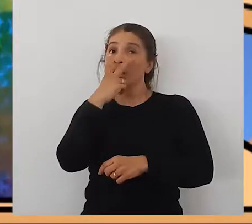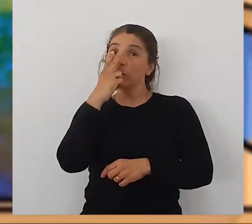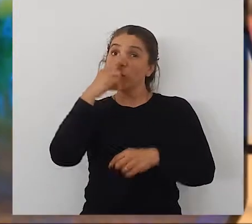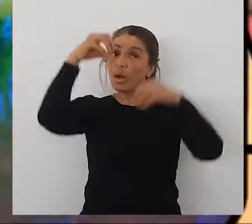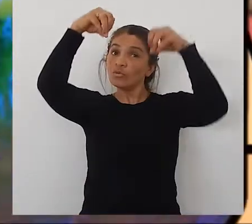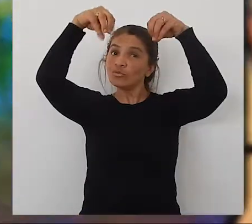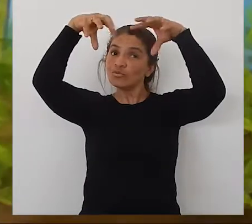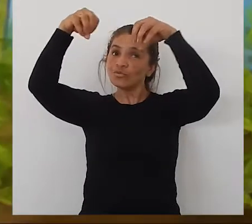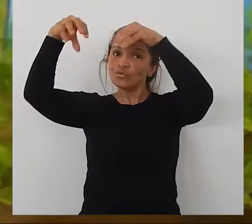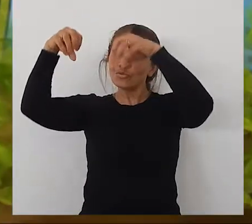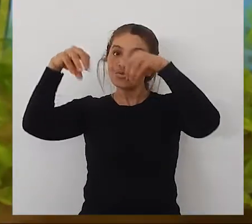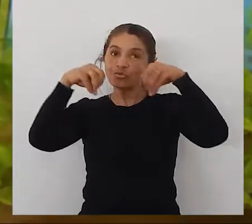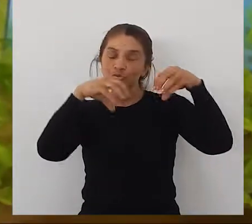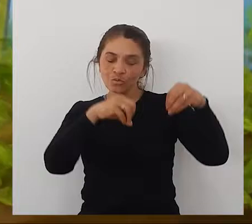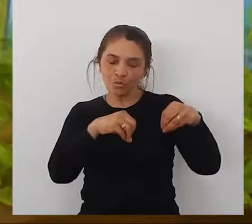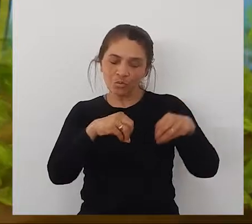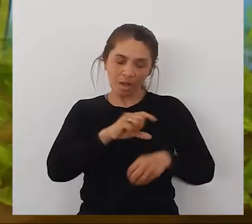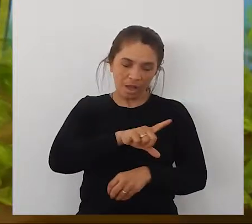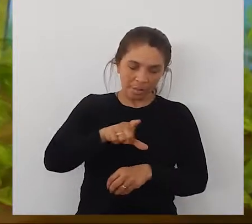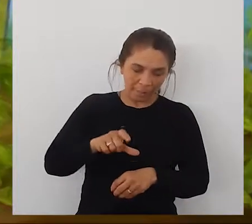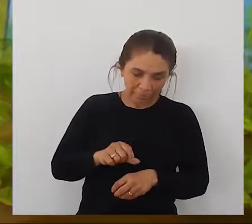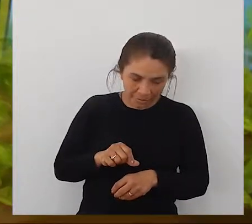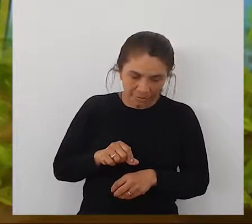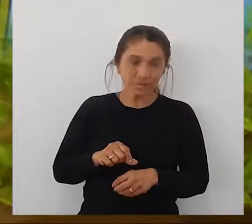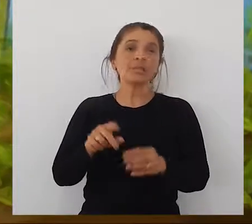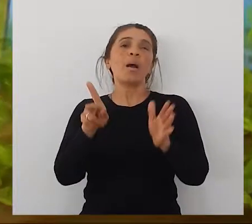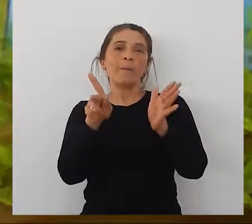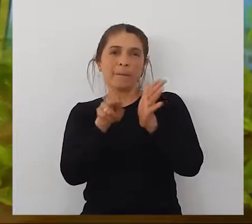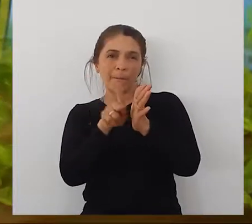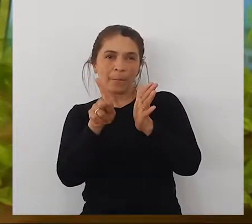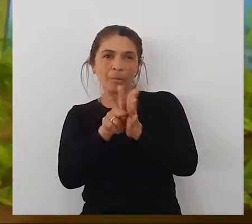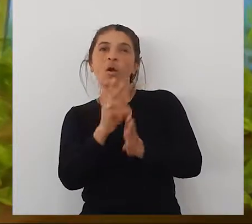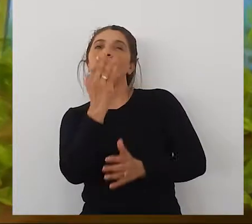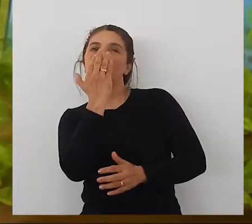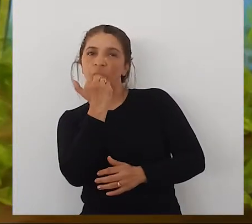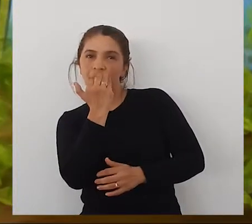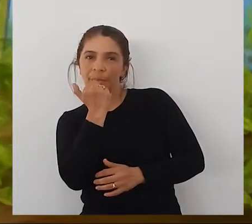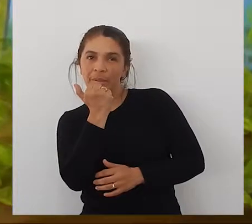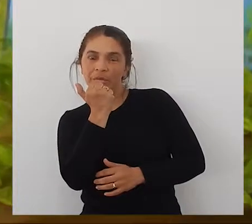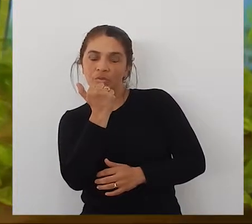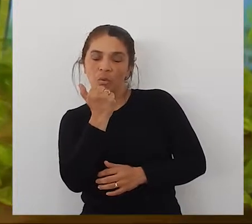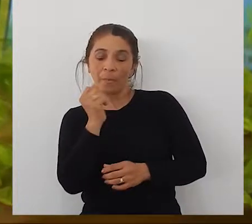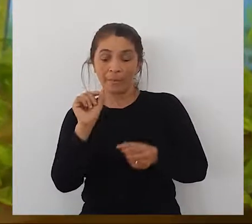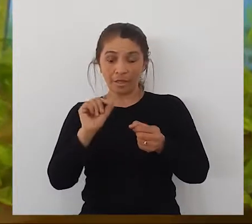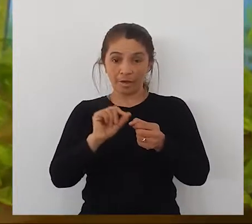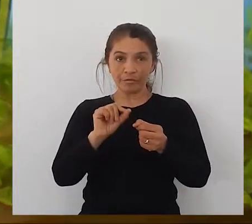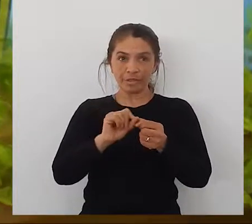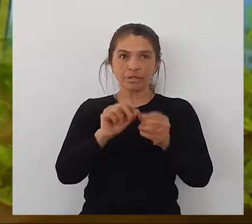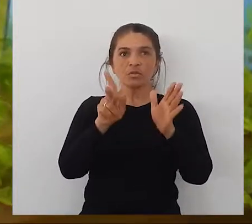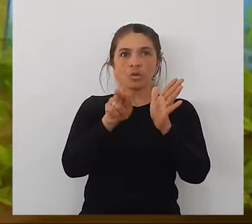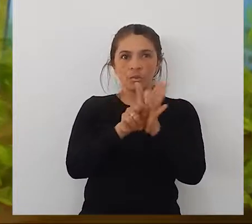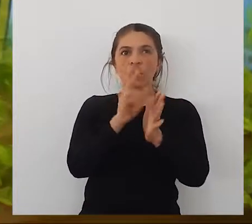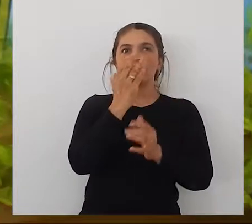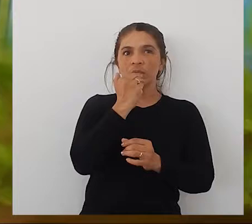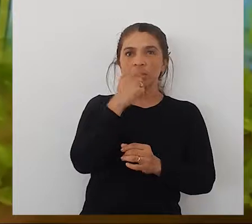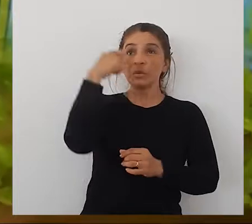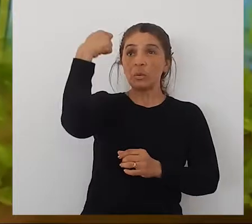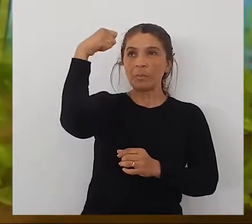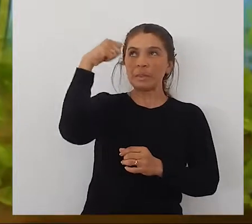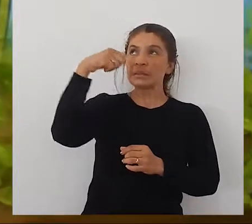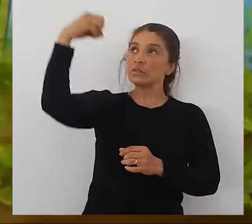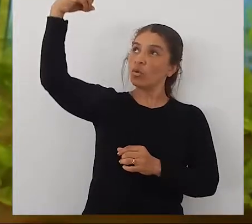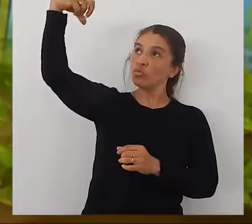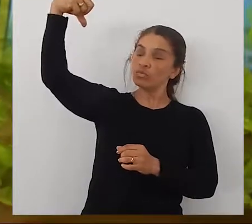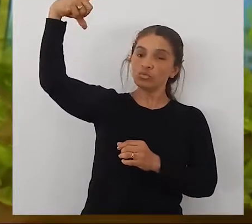chuva. As plantinhas são eutrófitas, produzem seu próprio alimento. Para fazerem seu alimento, necessitam de